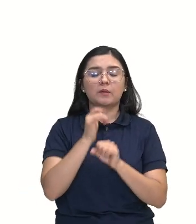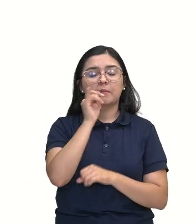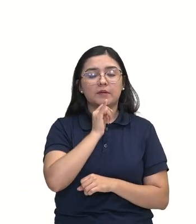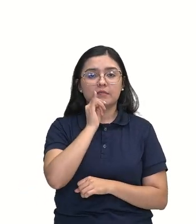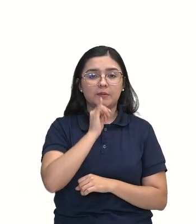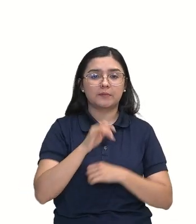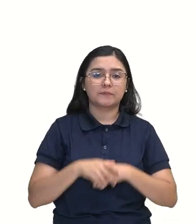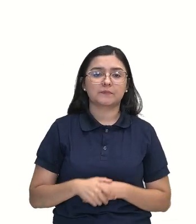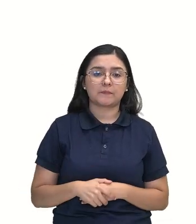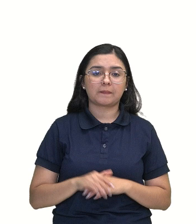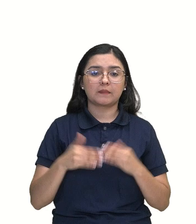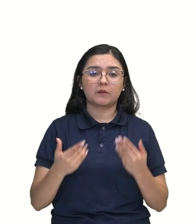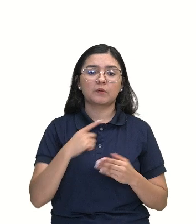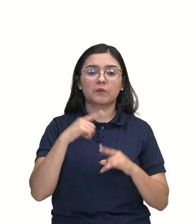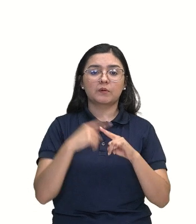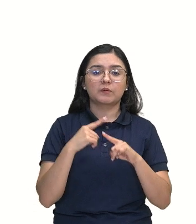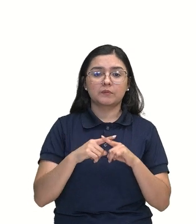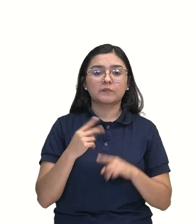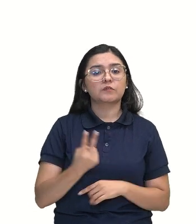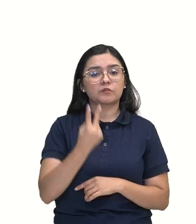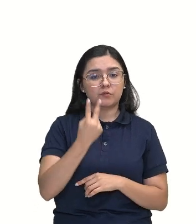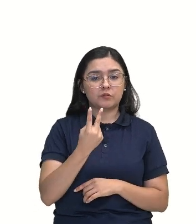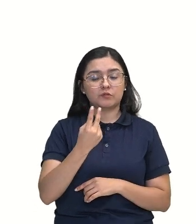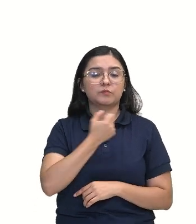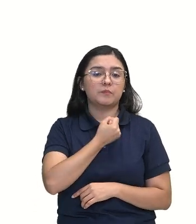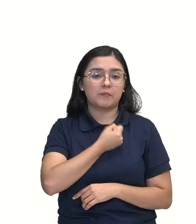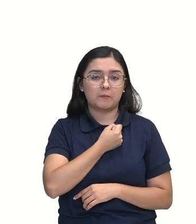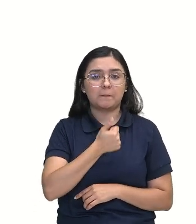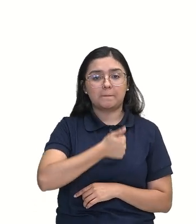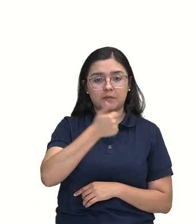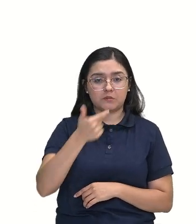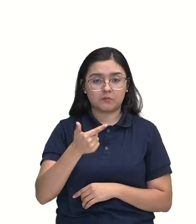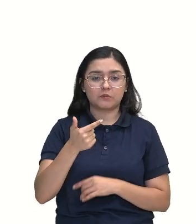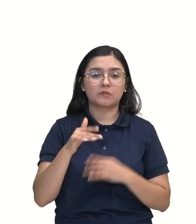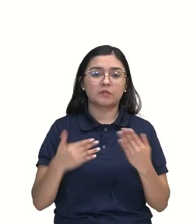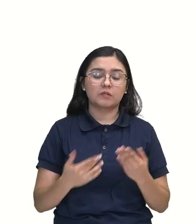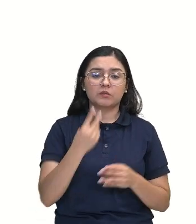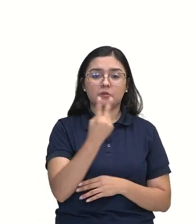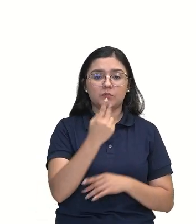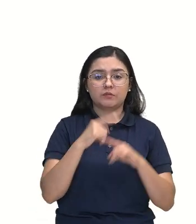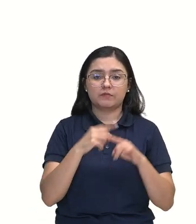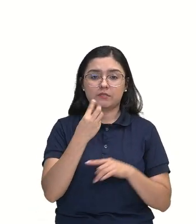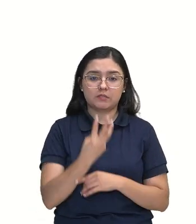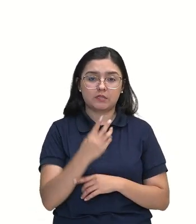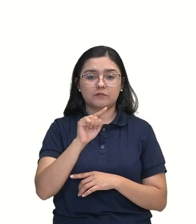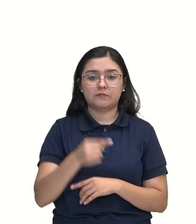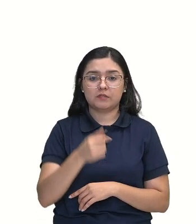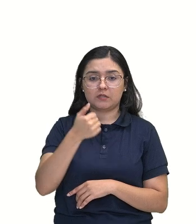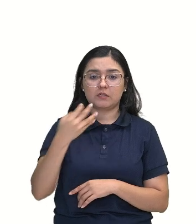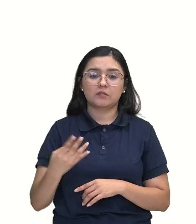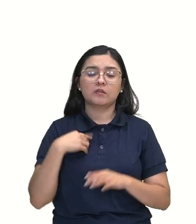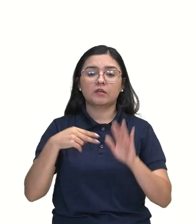exemplo, o produto dos 2 primeiros, aqui nesse caso, 2 vezes 3,14, que é